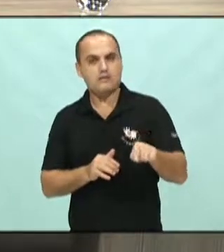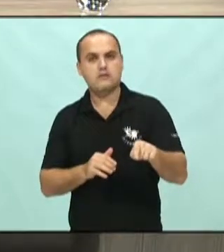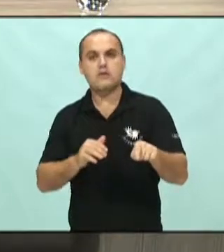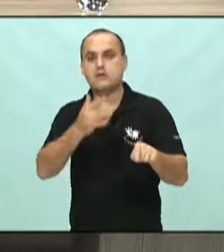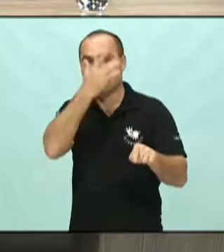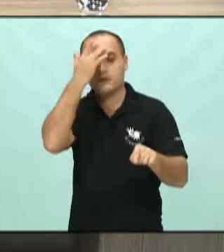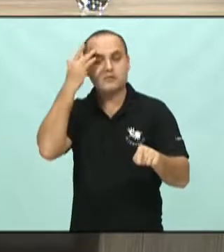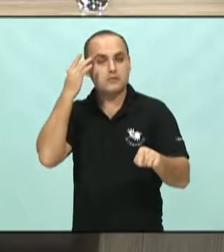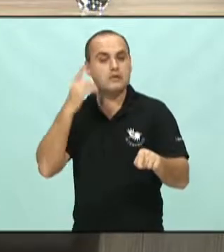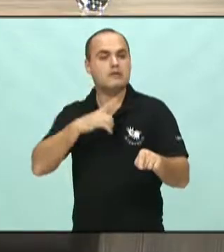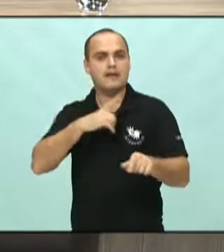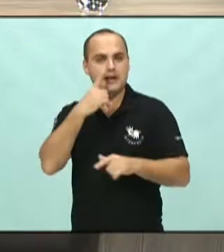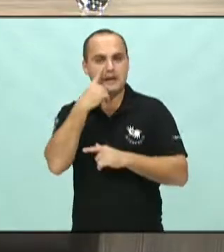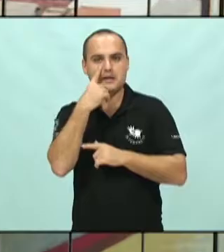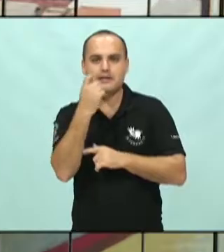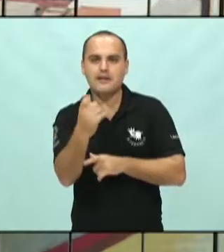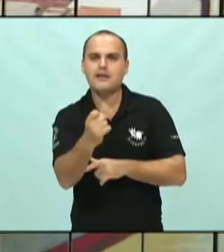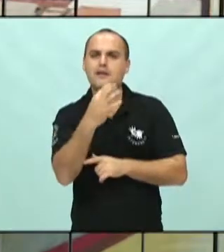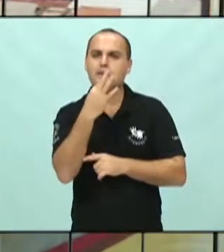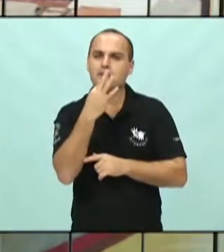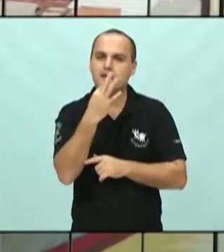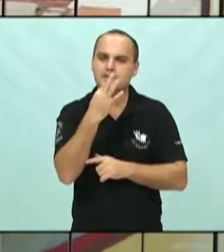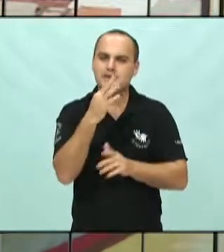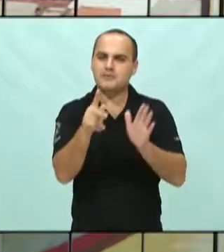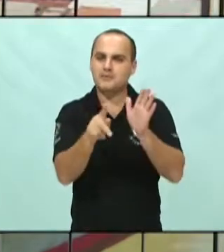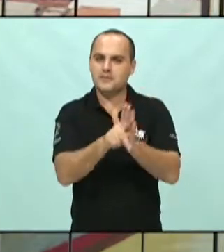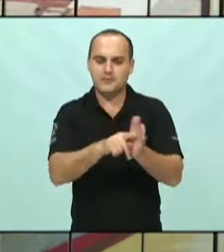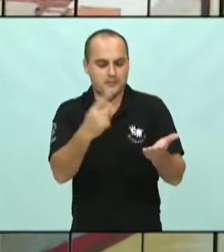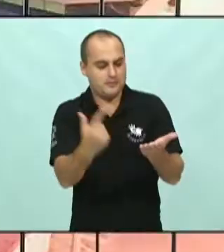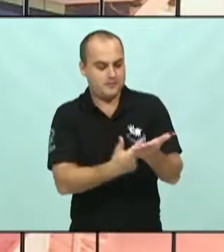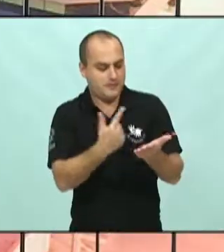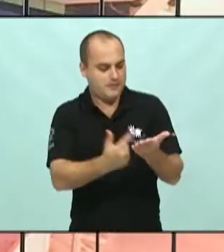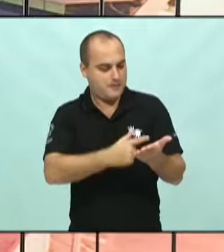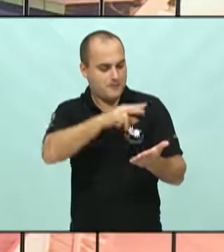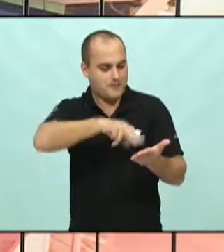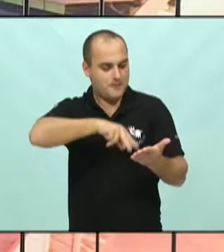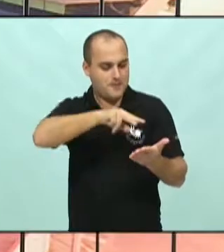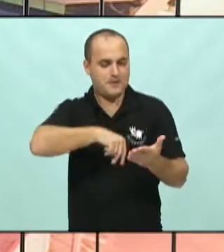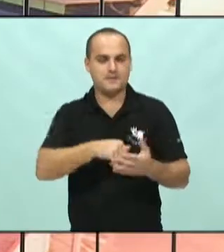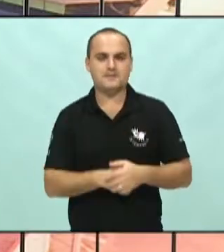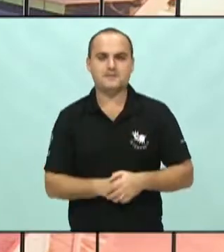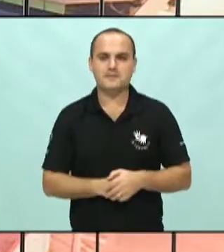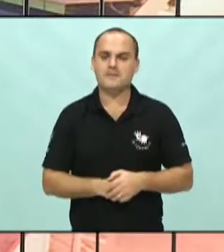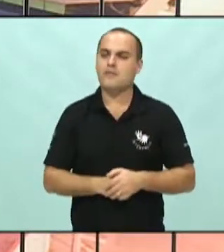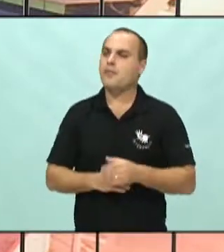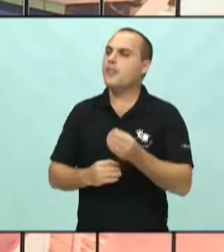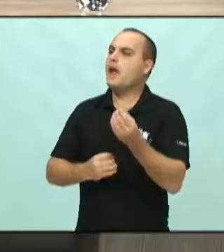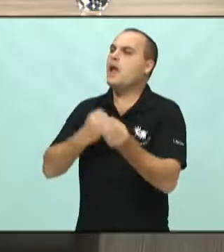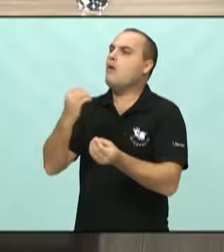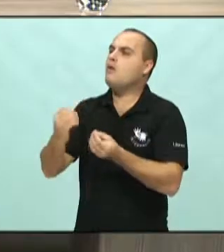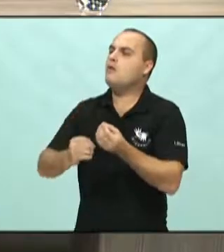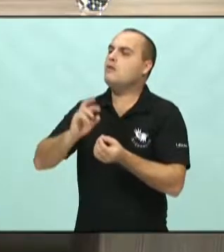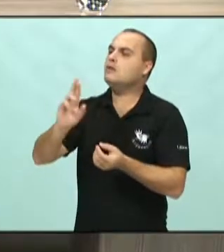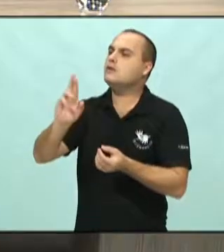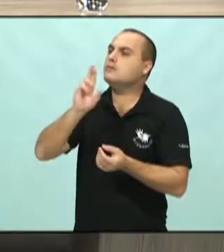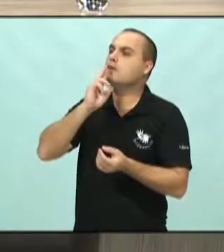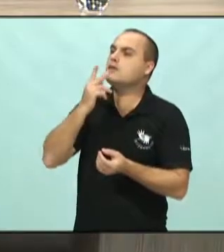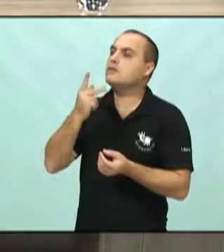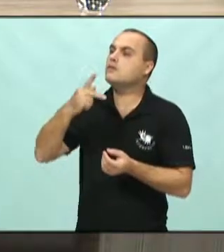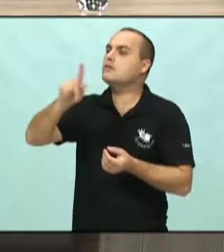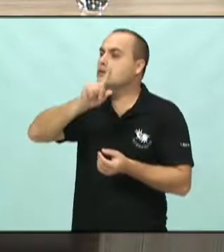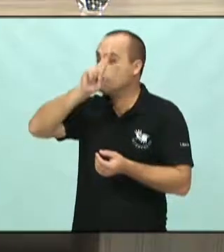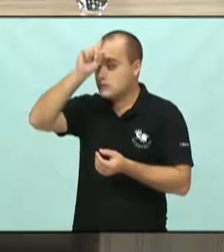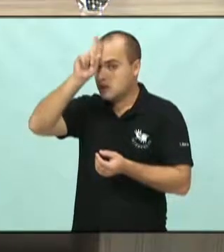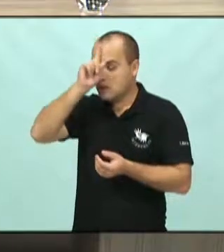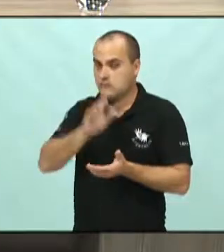pessoas com bastante interesse em conhecer a história do Marcílio através do livro, né? E como foi o feedback da sua iniciativa e se você também já